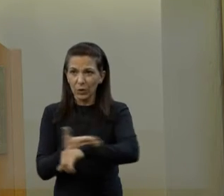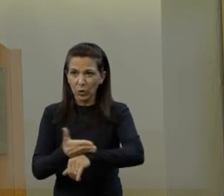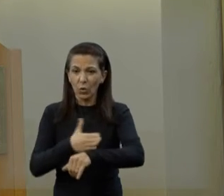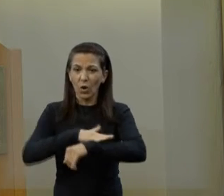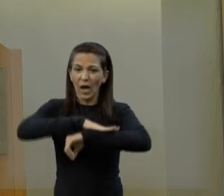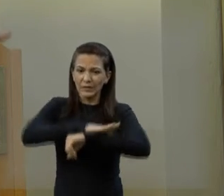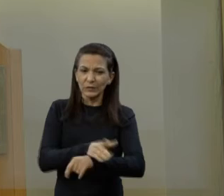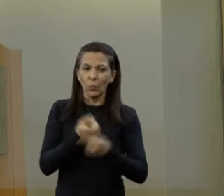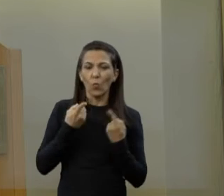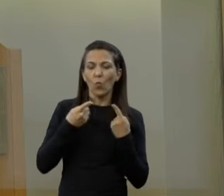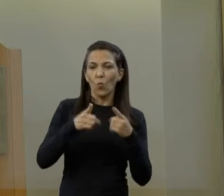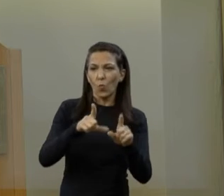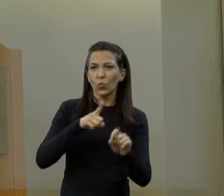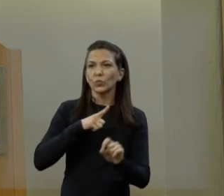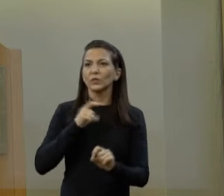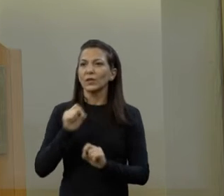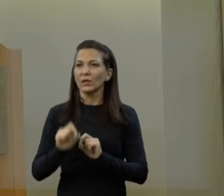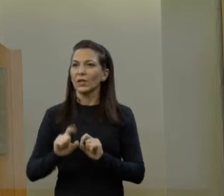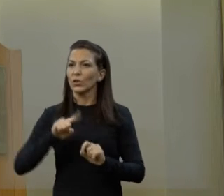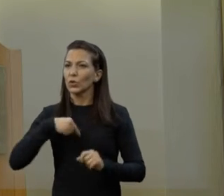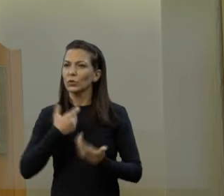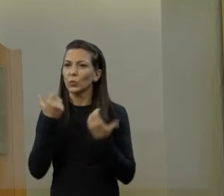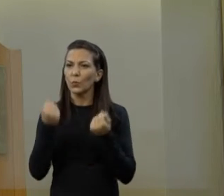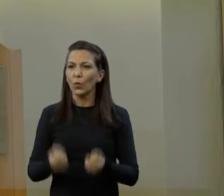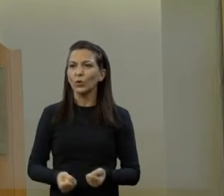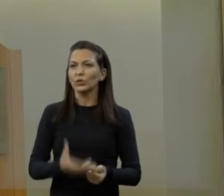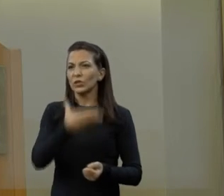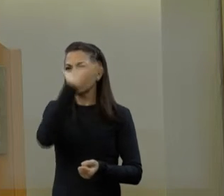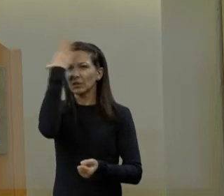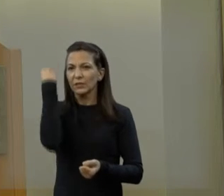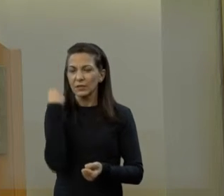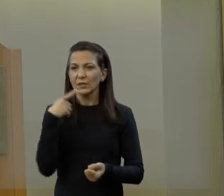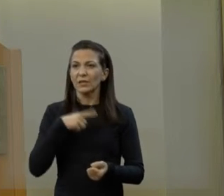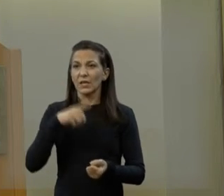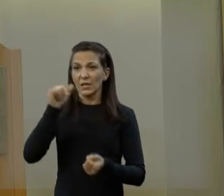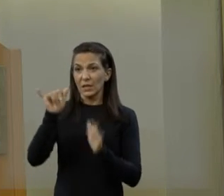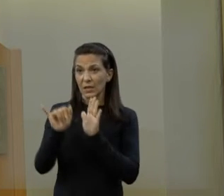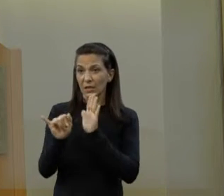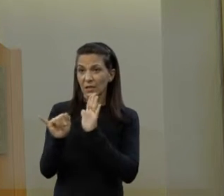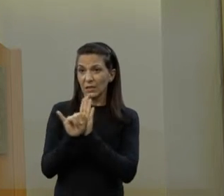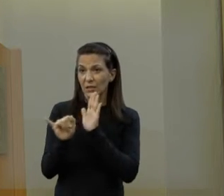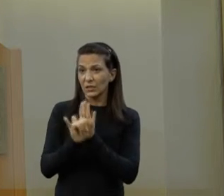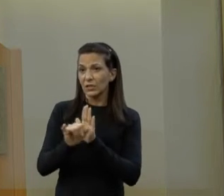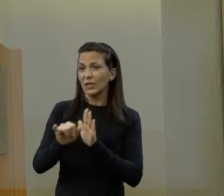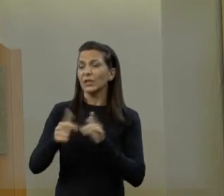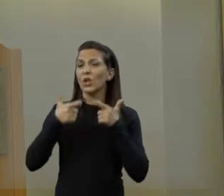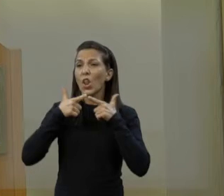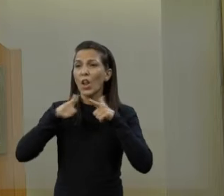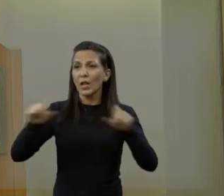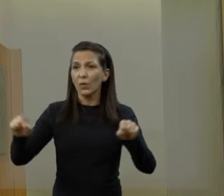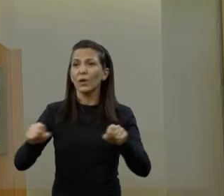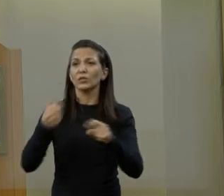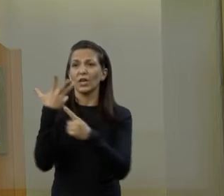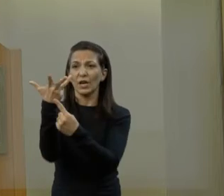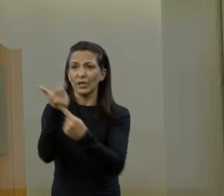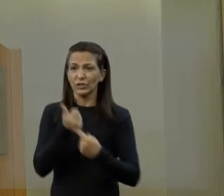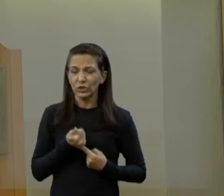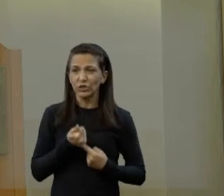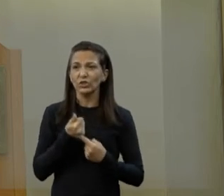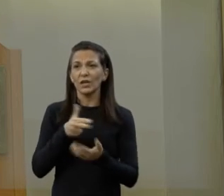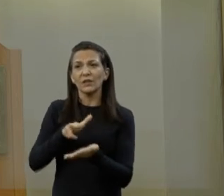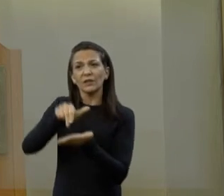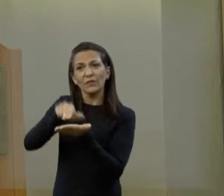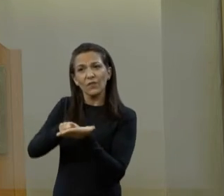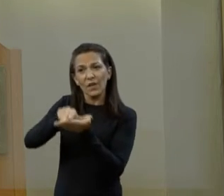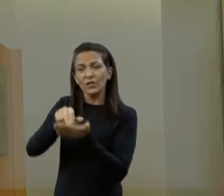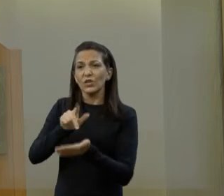anti-racista a gente tá falando que a gente não pode apagar uma identidade de uma linguagem só no funk e como rappi